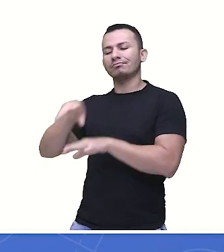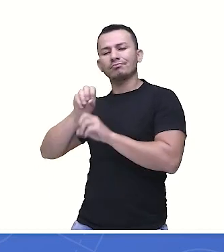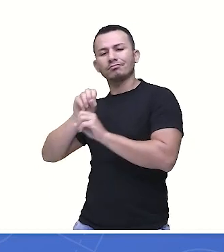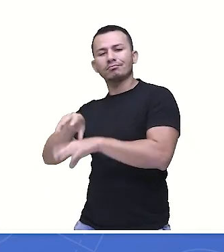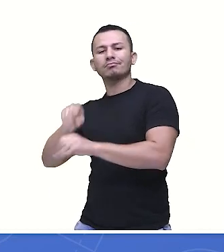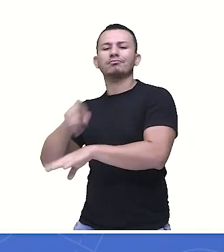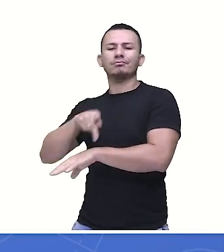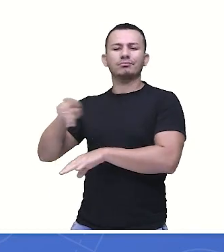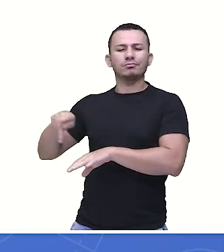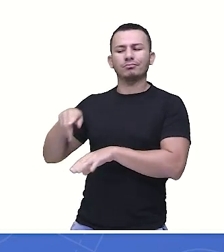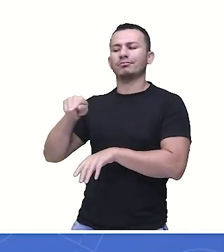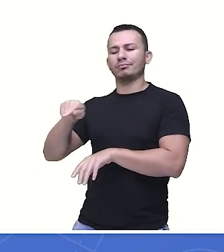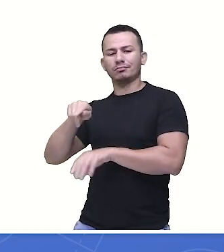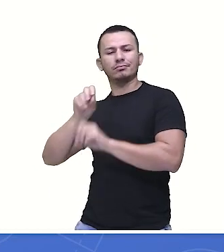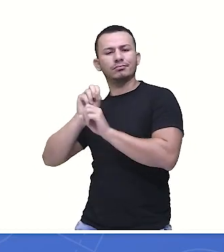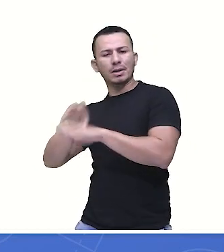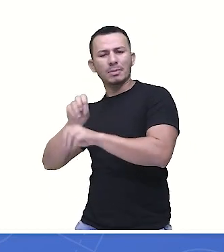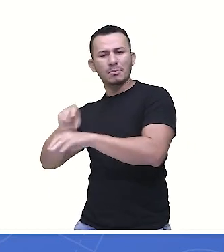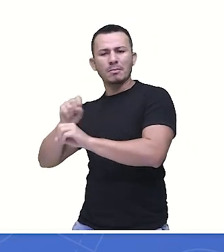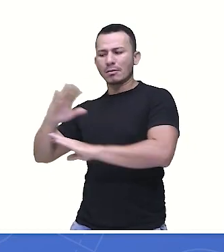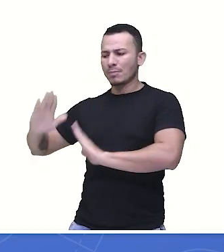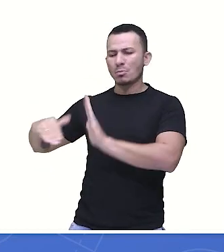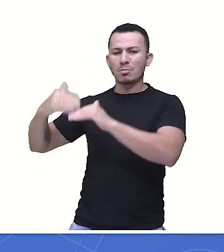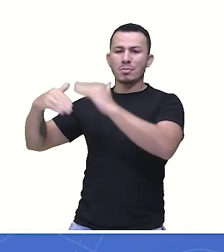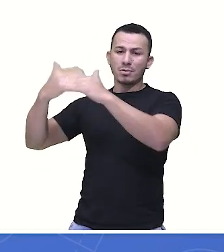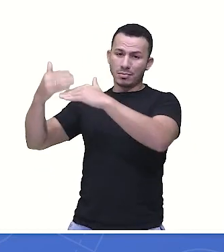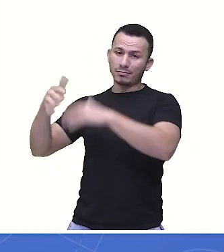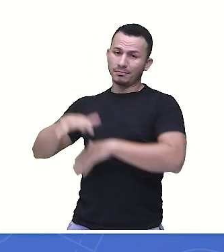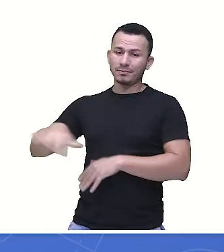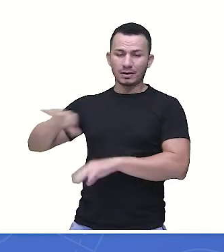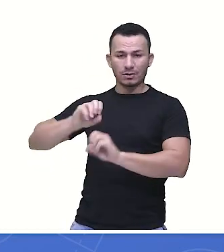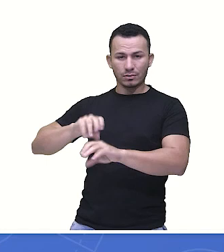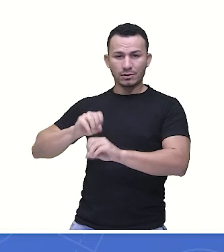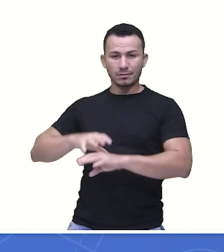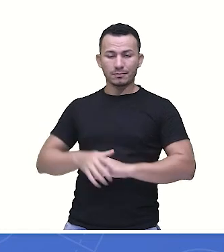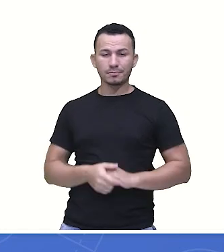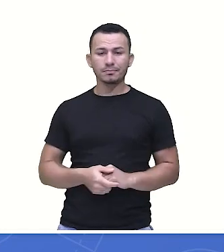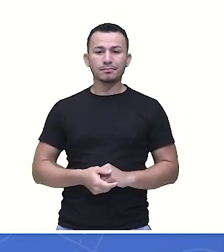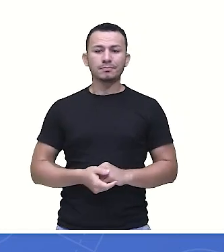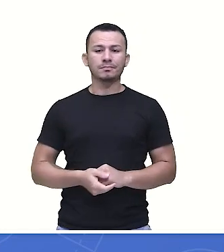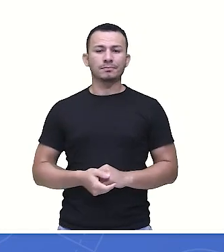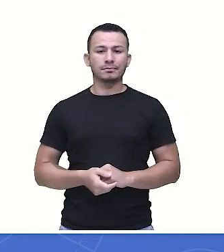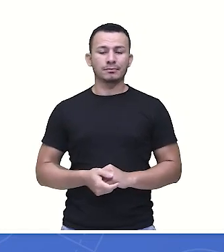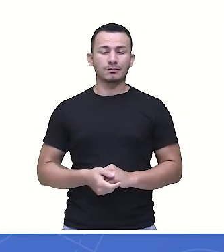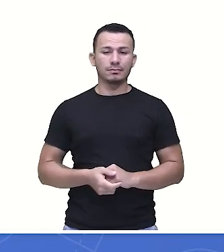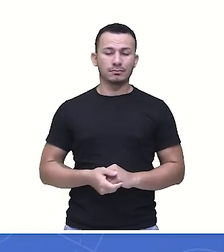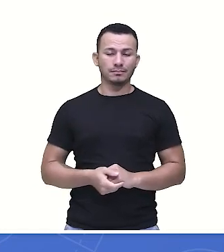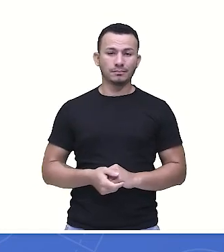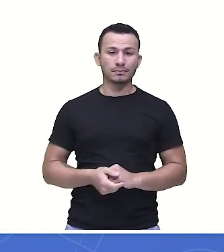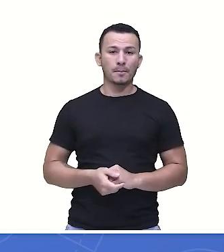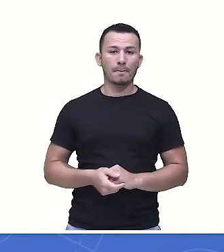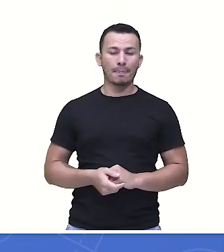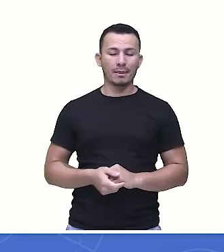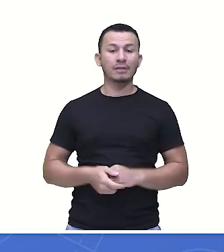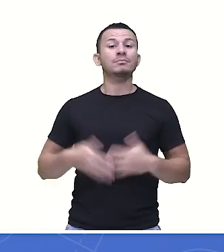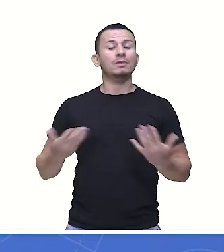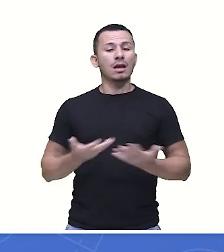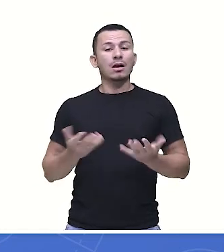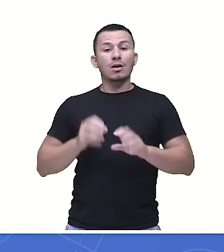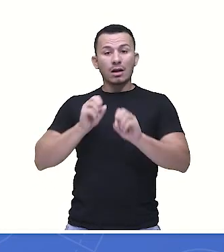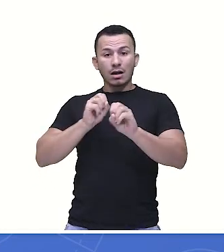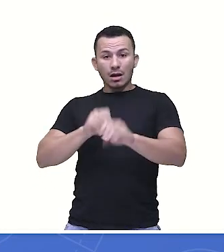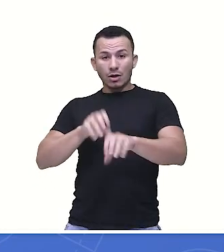né, e da socialização se processe, tá certo? Muito bem. Vamos então agora ver a educação na